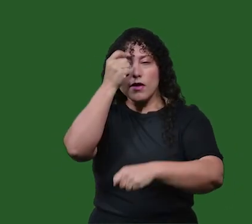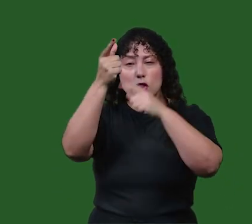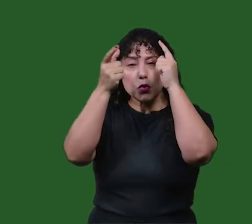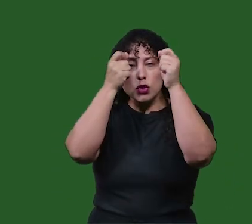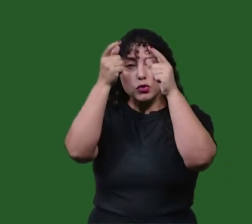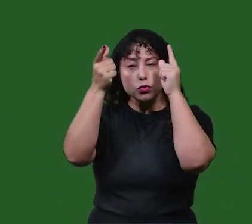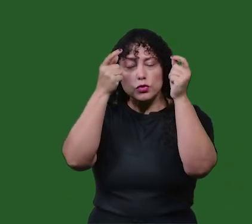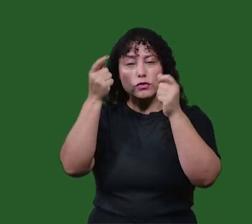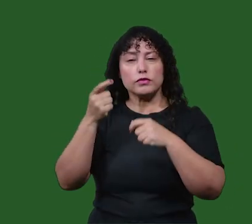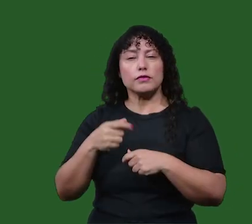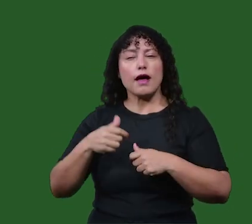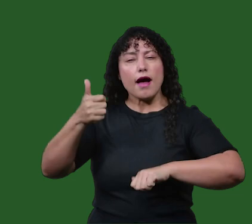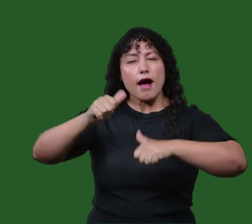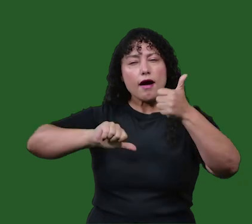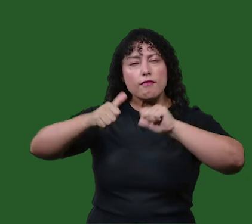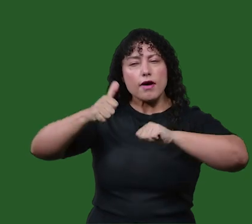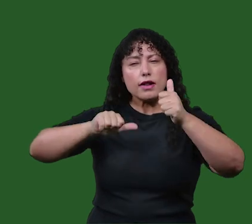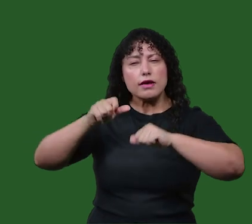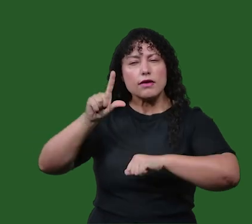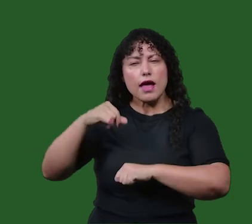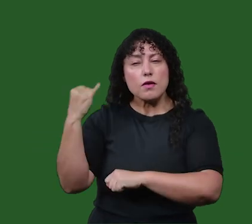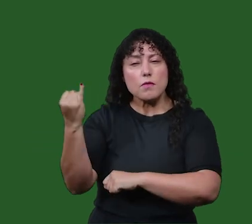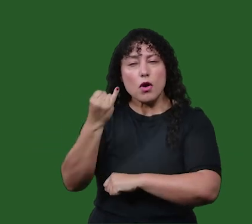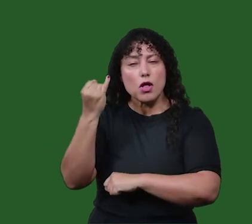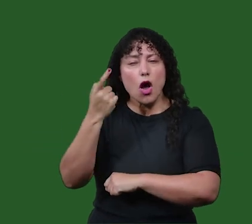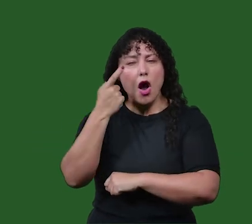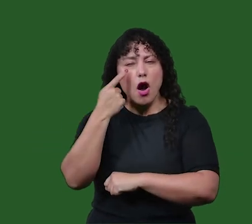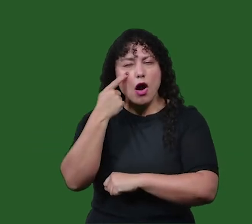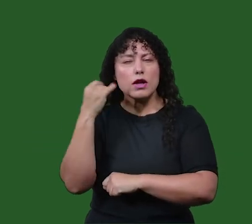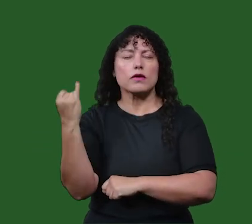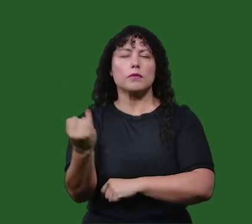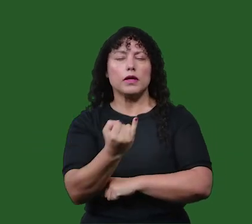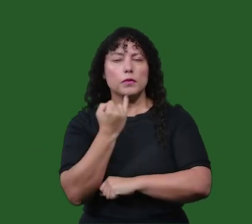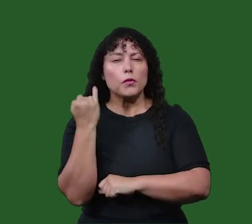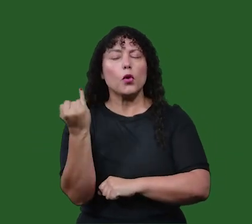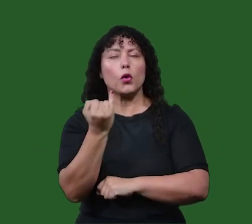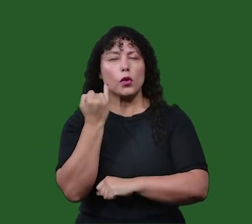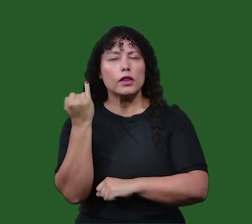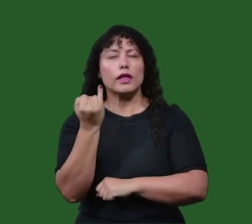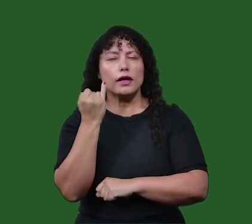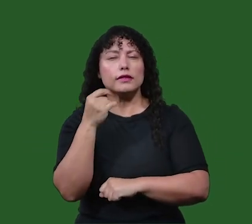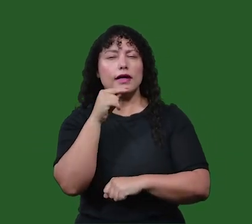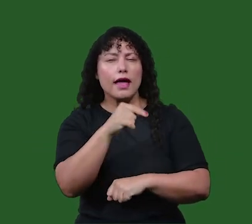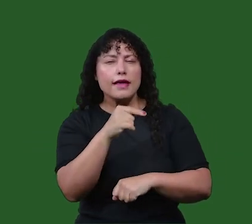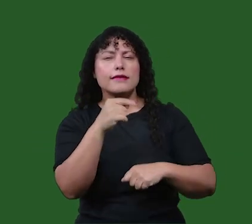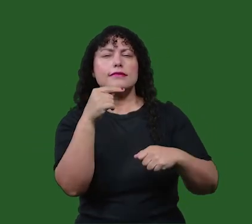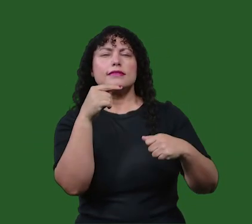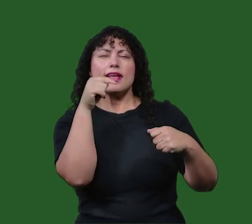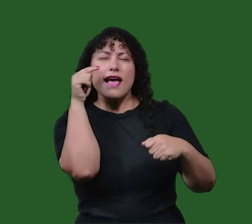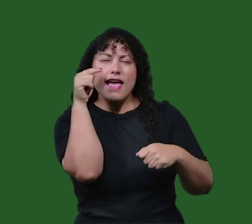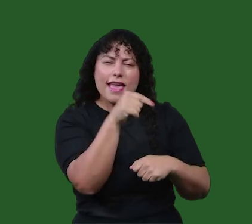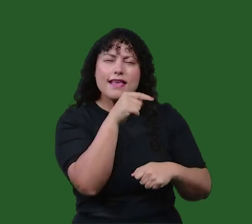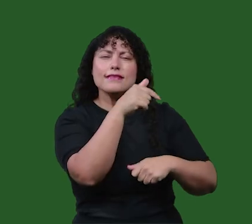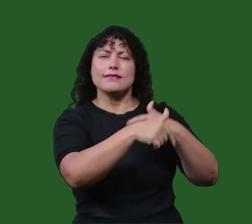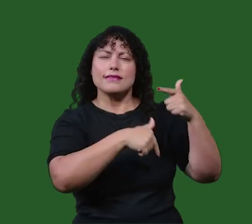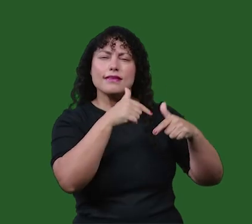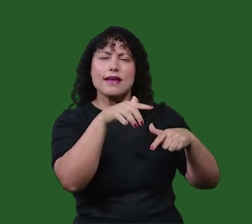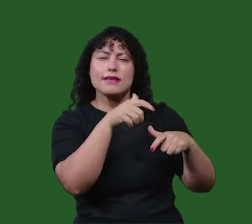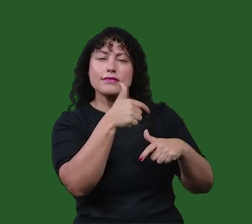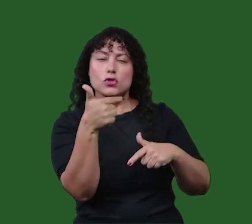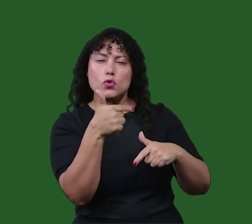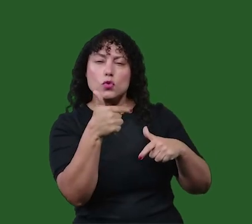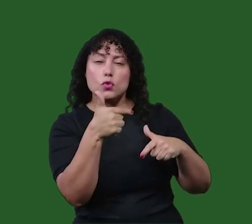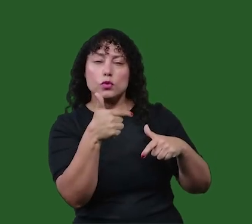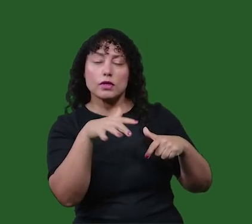e intuitivo. Avalia o que importa. Olha só como é importante, né? Essa função é essa